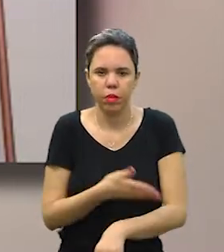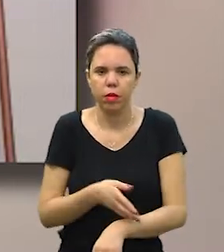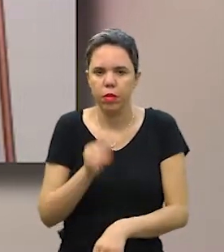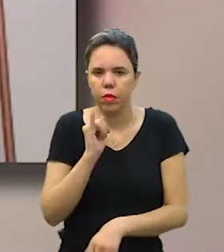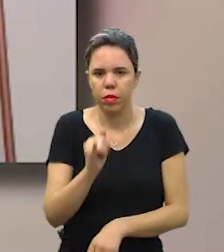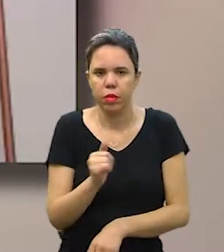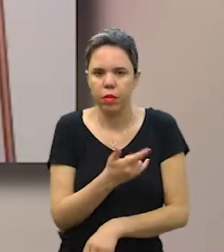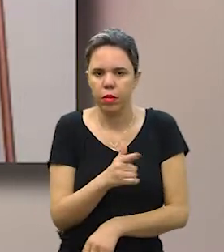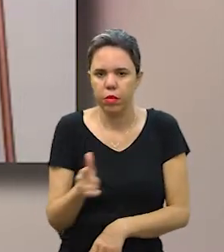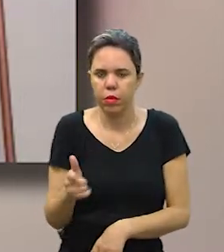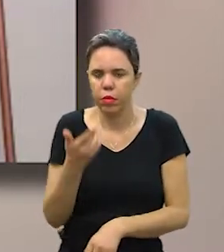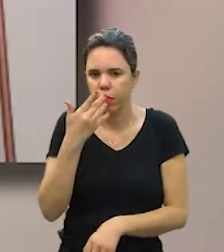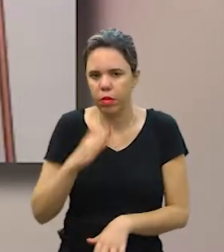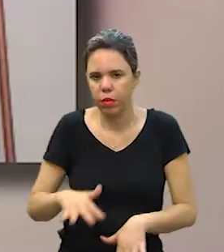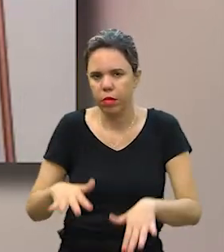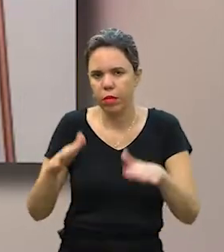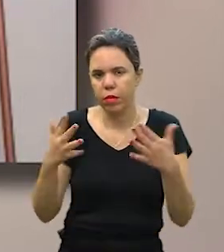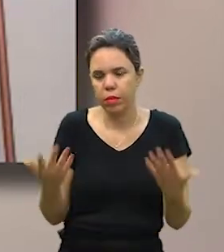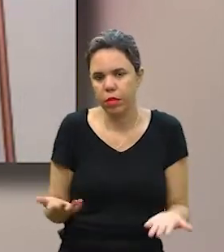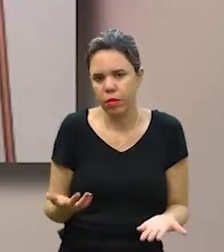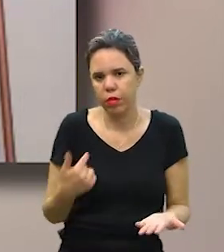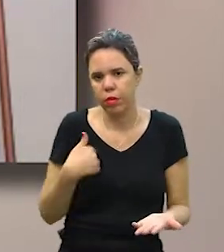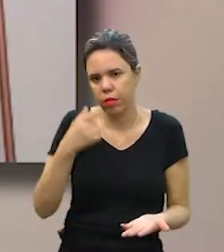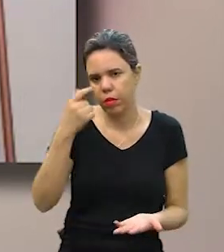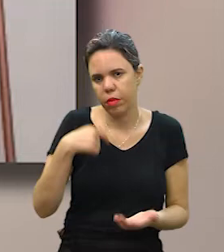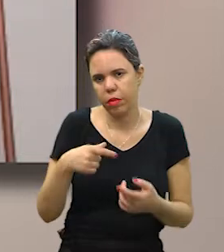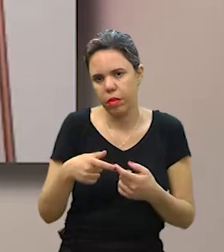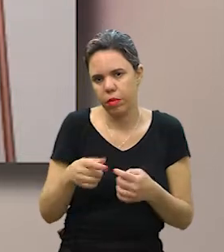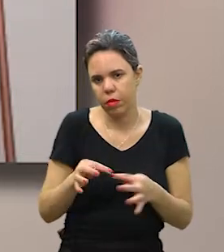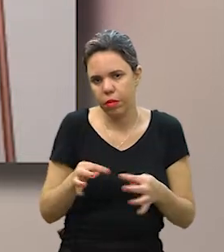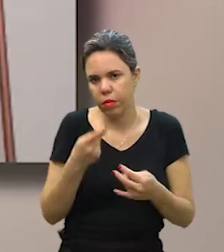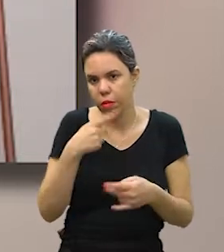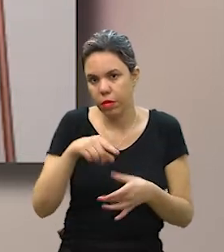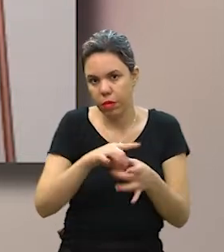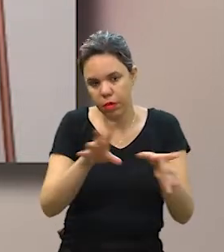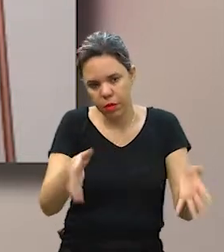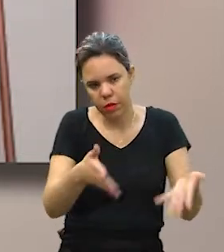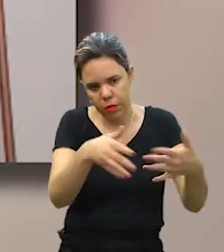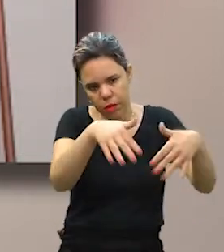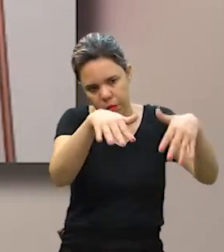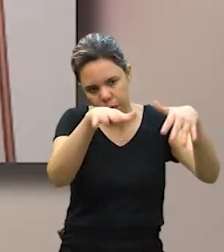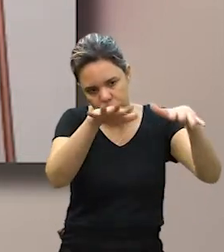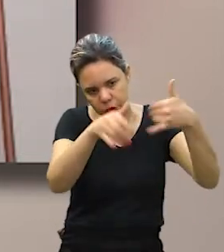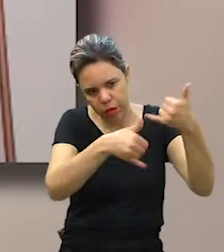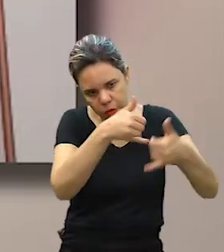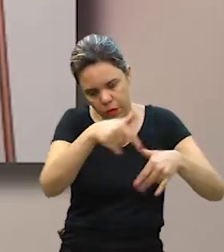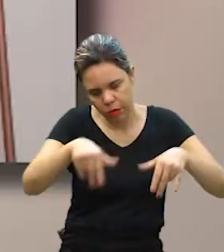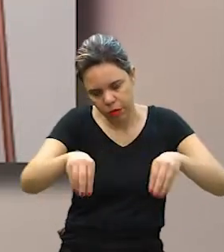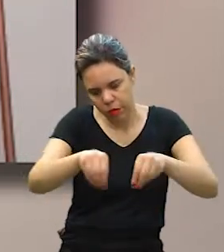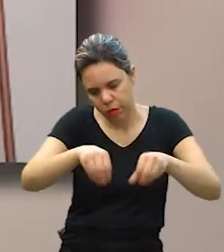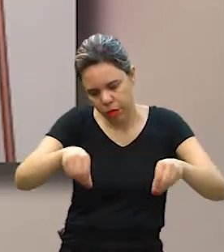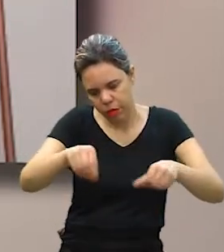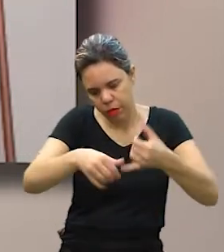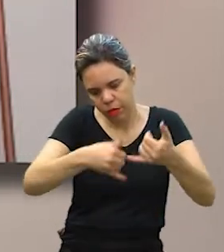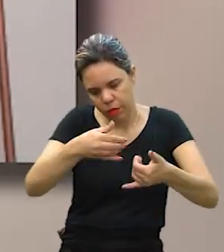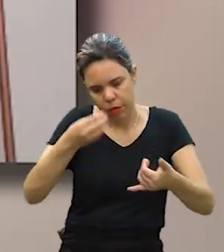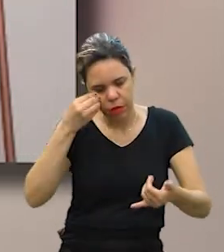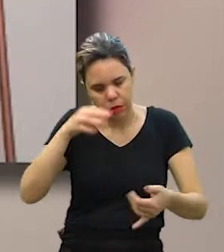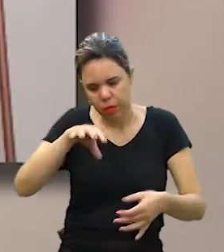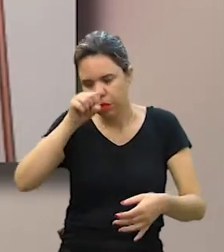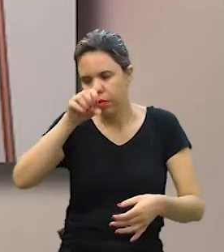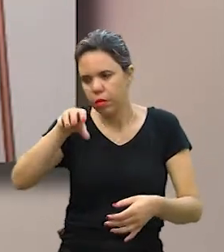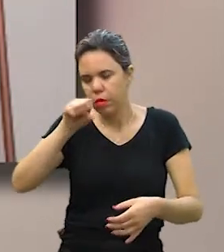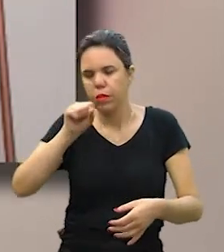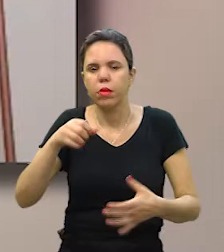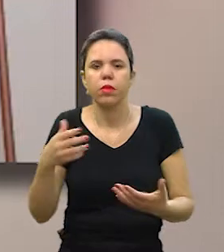costumo dizer que ela não tem infância, então eu sou aquela pediatra que fala muito: deixa seu filho brincar, deixa seu filho pisar na terra,